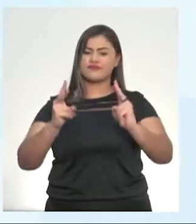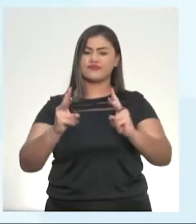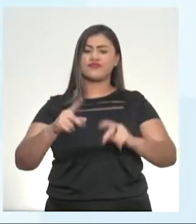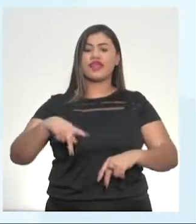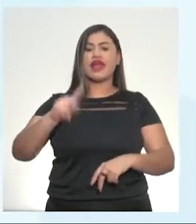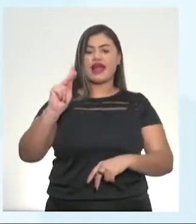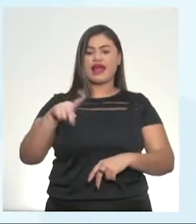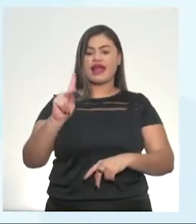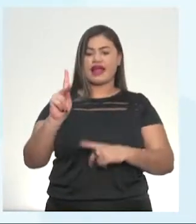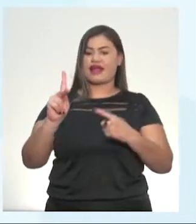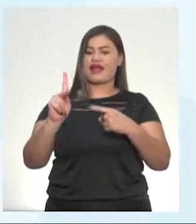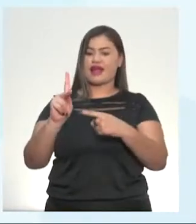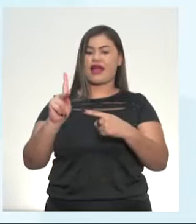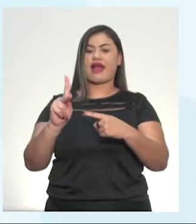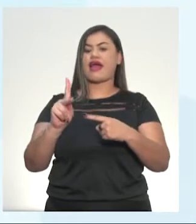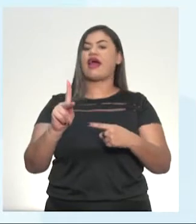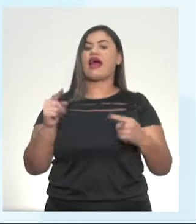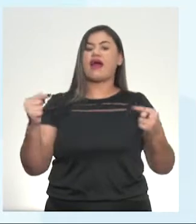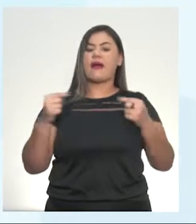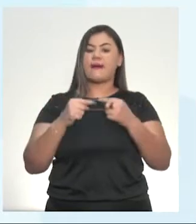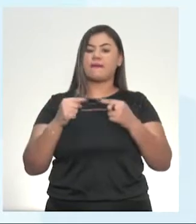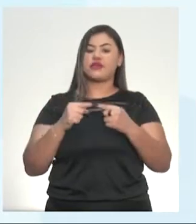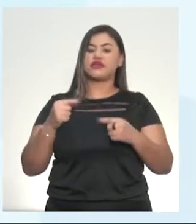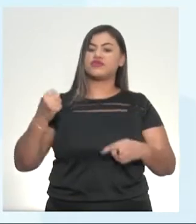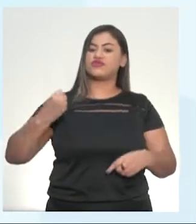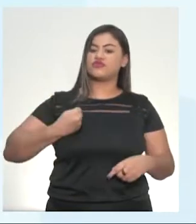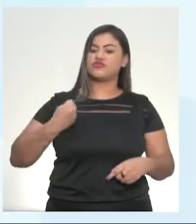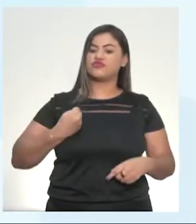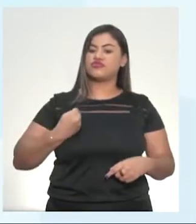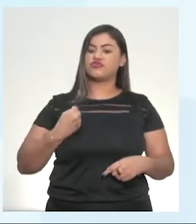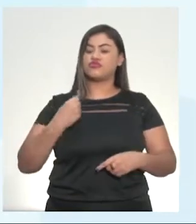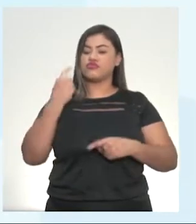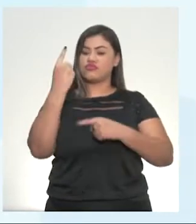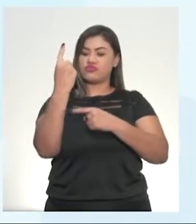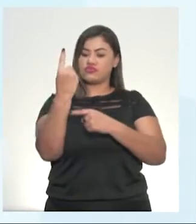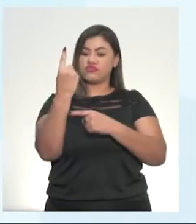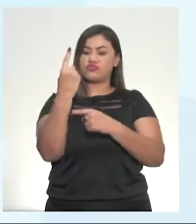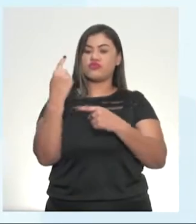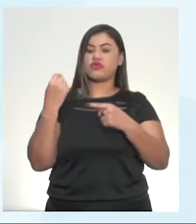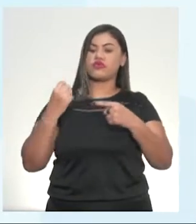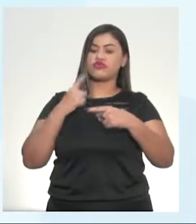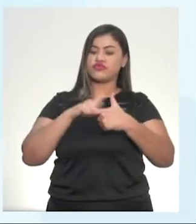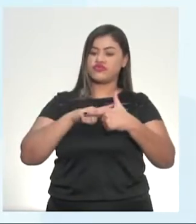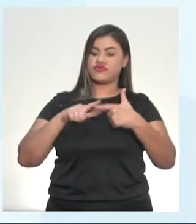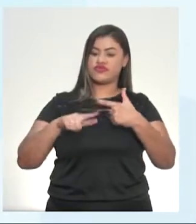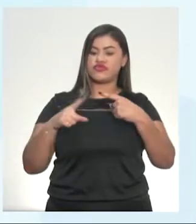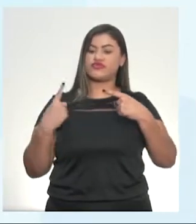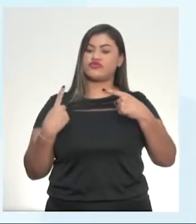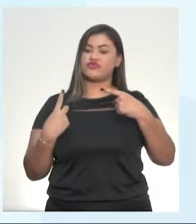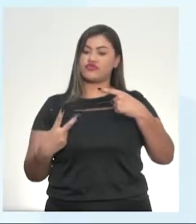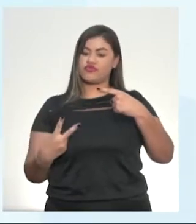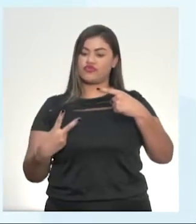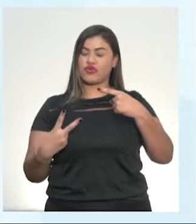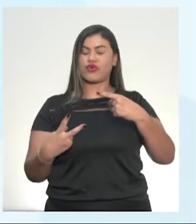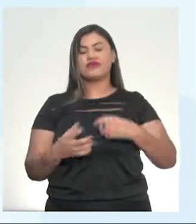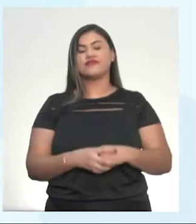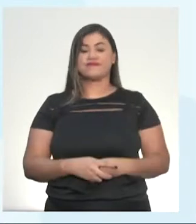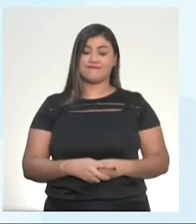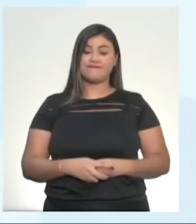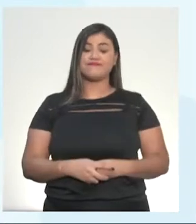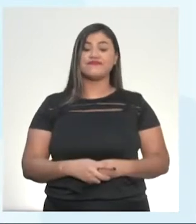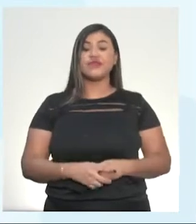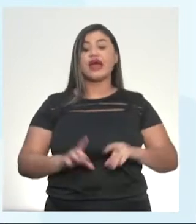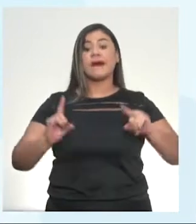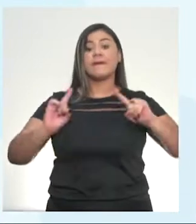K, será dada pela grandeza 1 dividido pela grandeza 2. Agora,